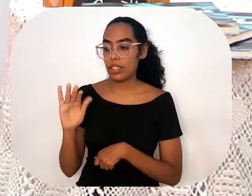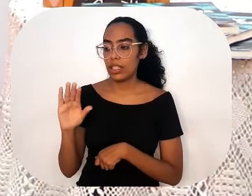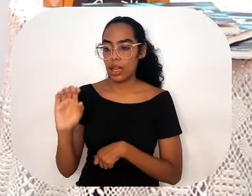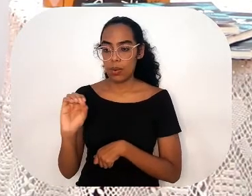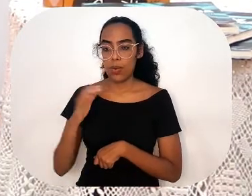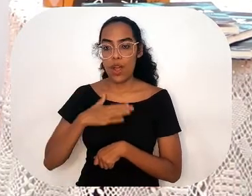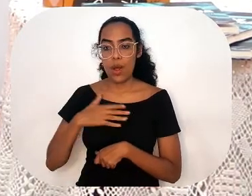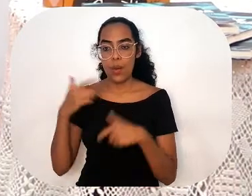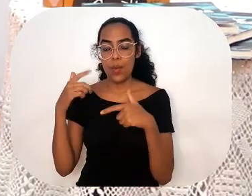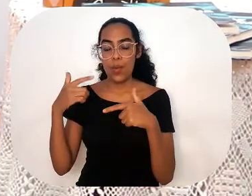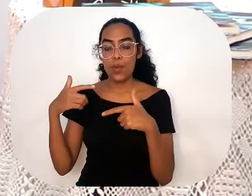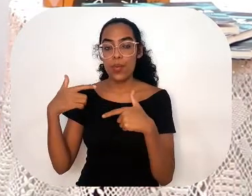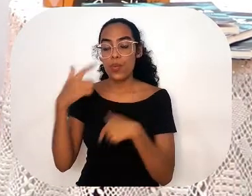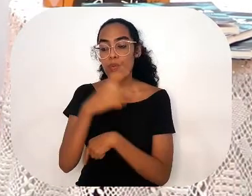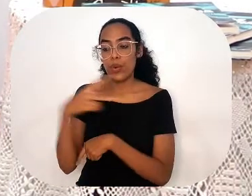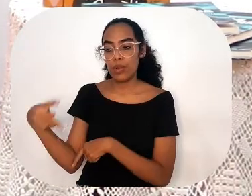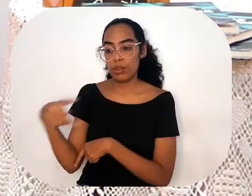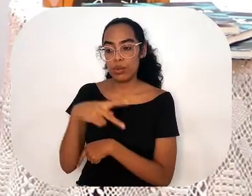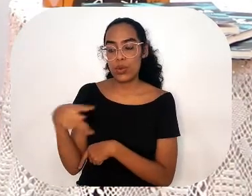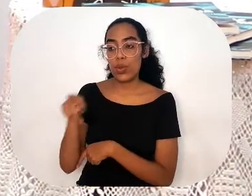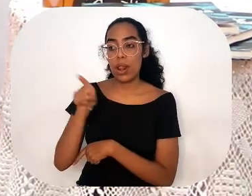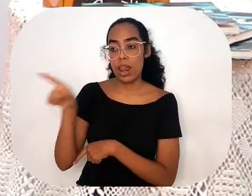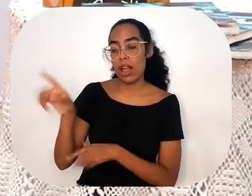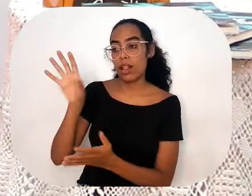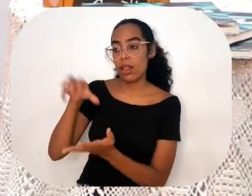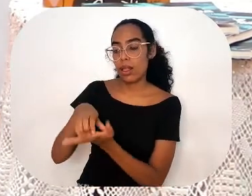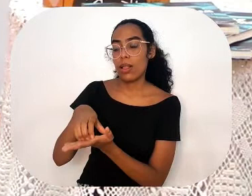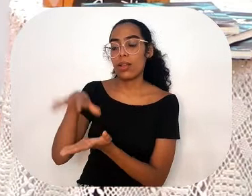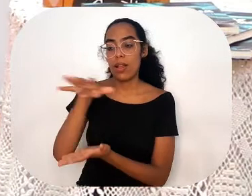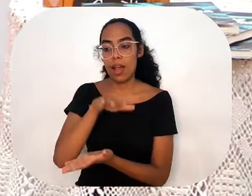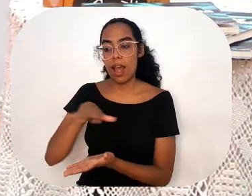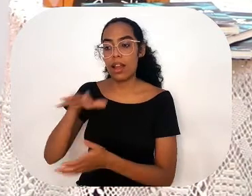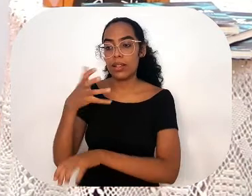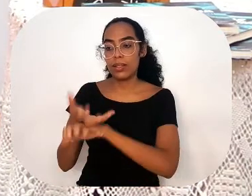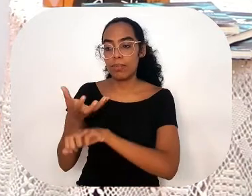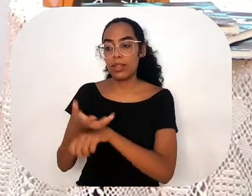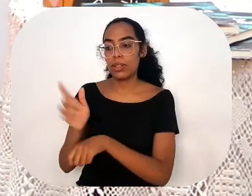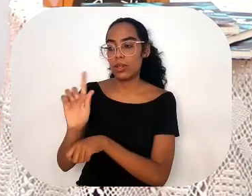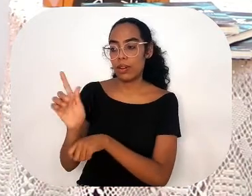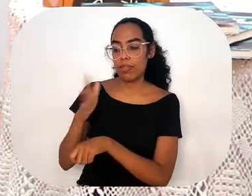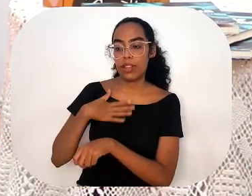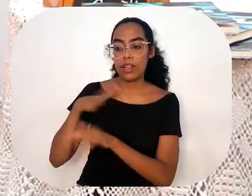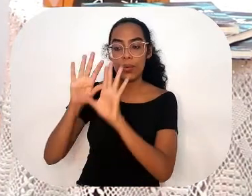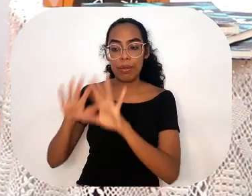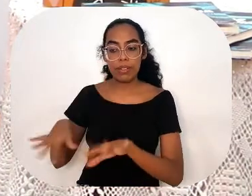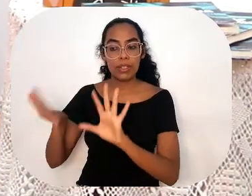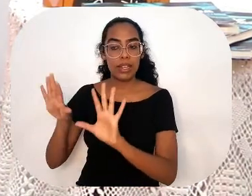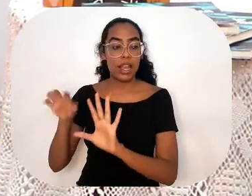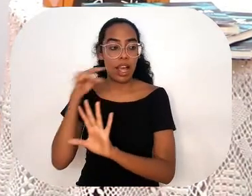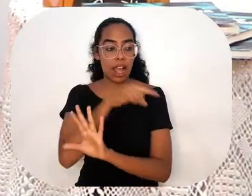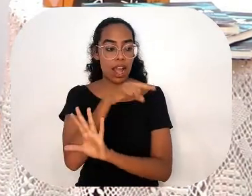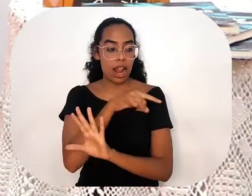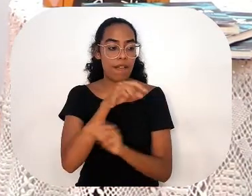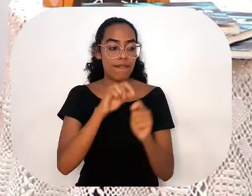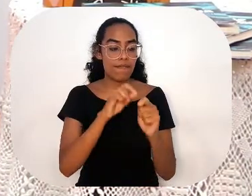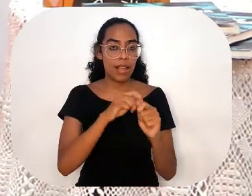sou professor na departamento de geografia da Universidade Federal do Ceará e diferente da Cristina que fez